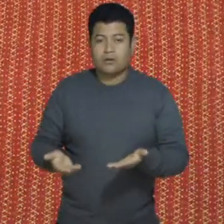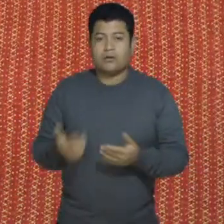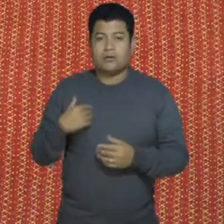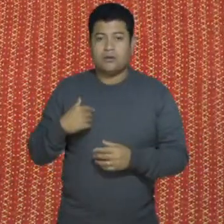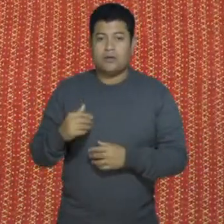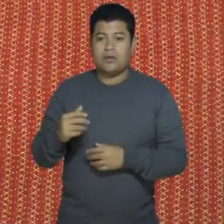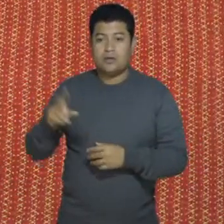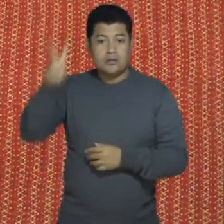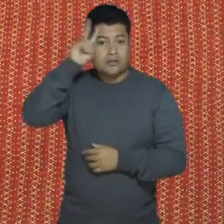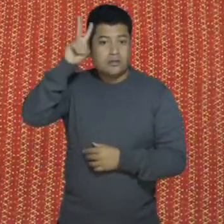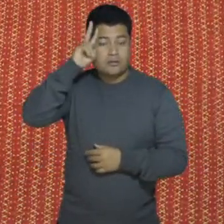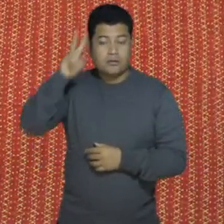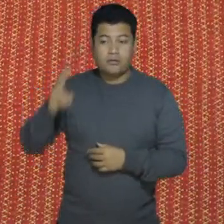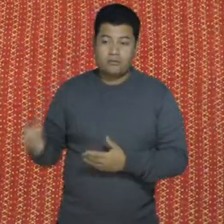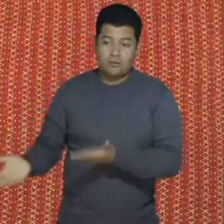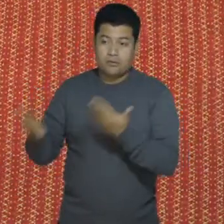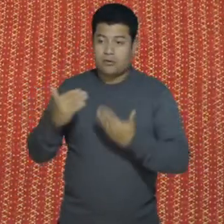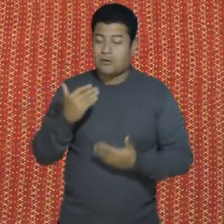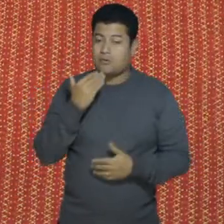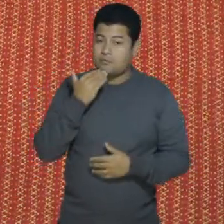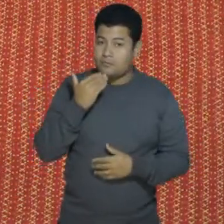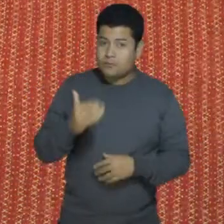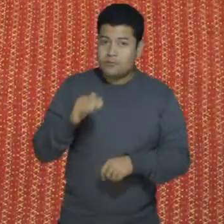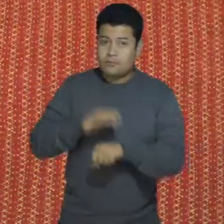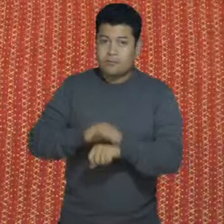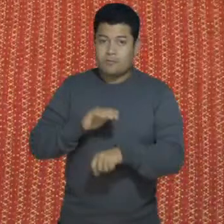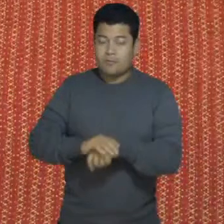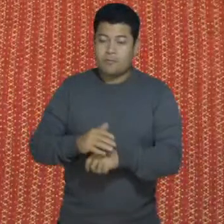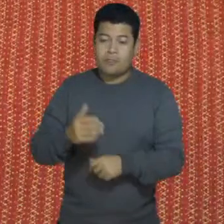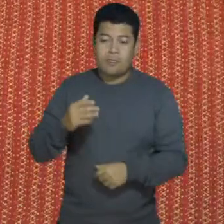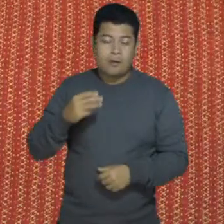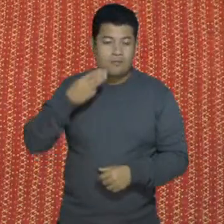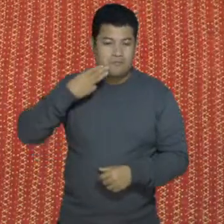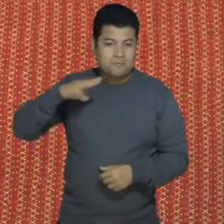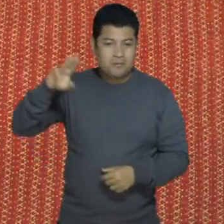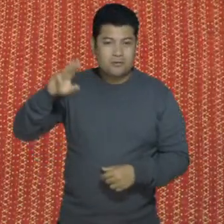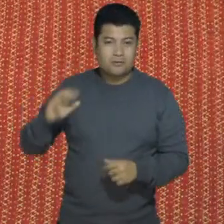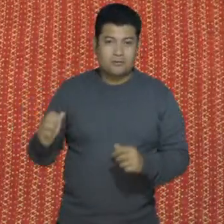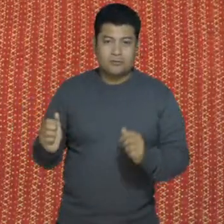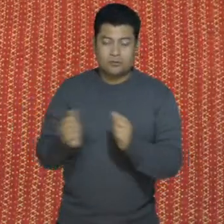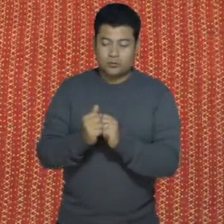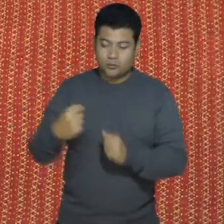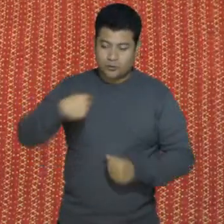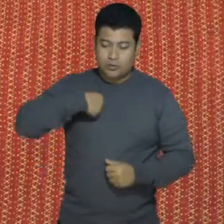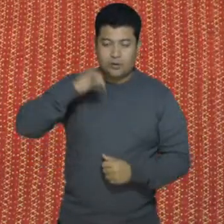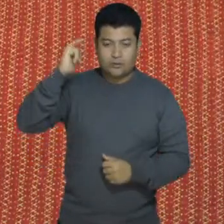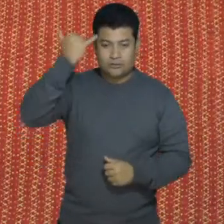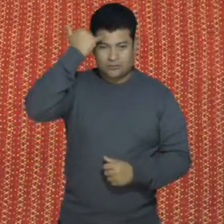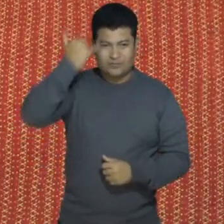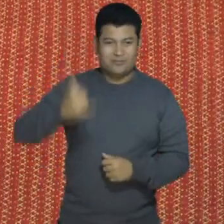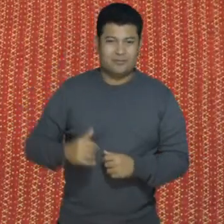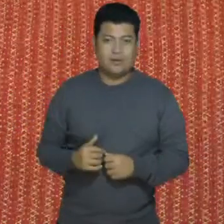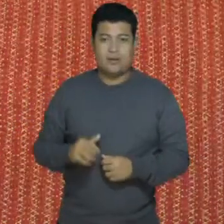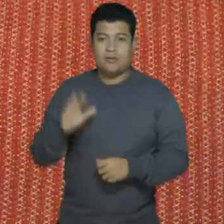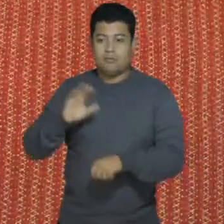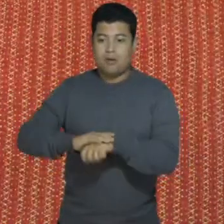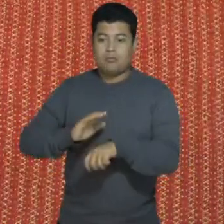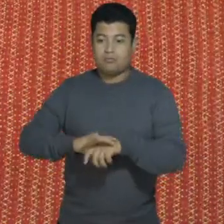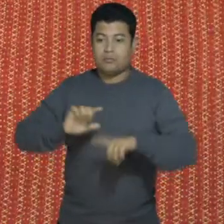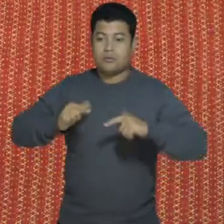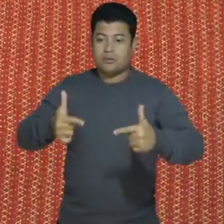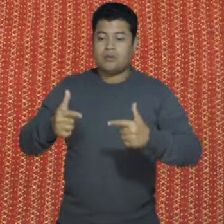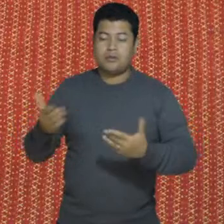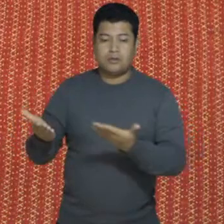que foi convidado através de um requerimento em conjunto do deputado Matheus cadorim com esse deputado mas iniciativa do deputado Mateus não podemos nos